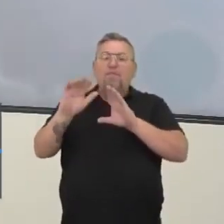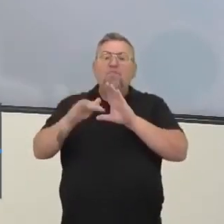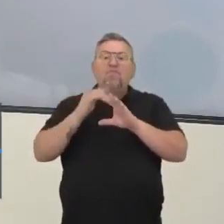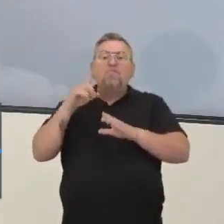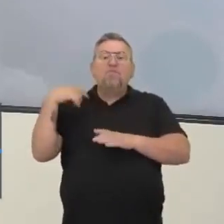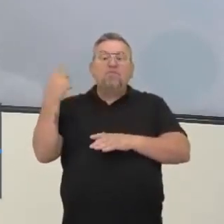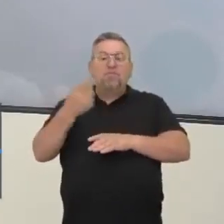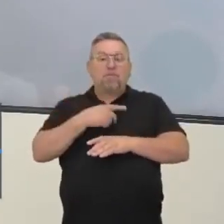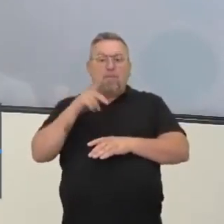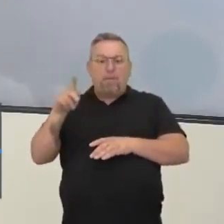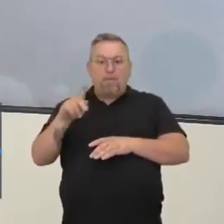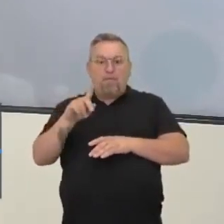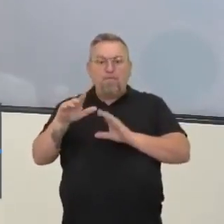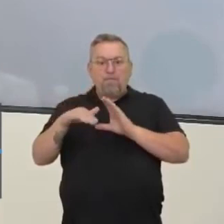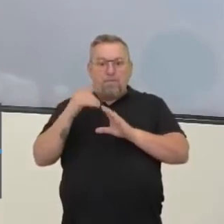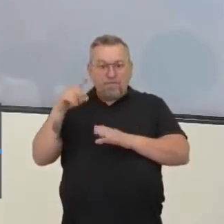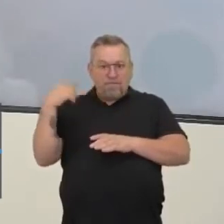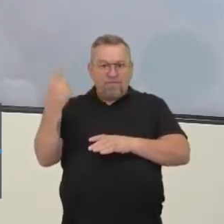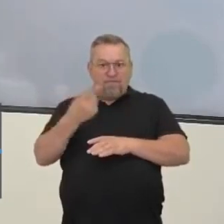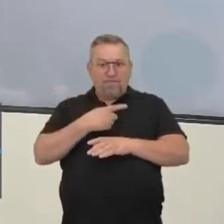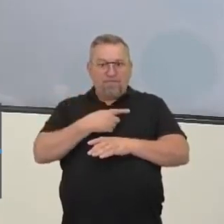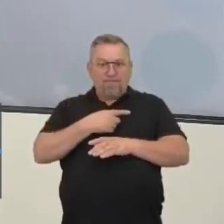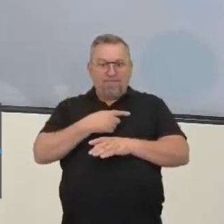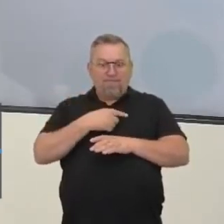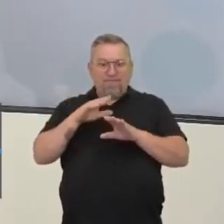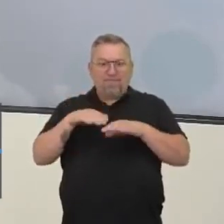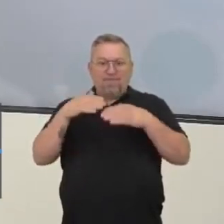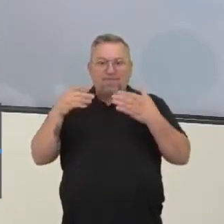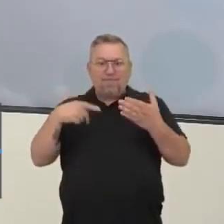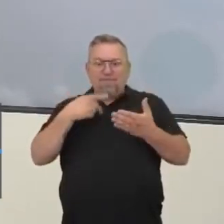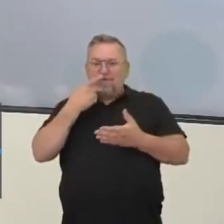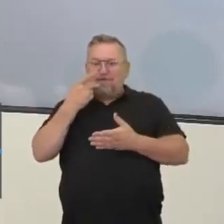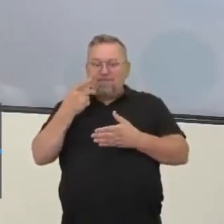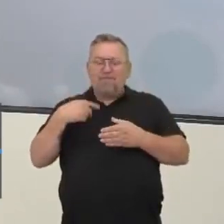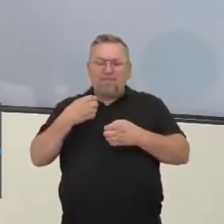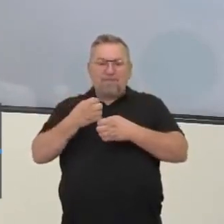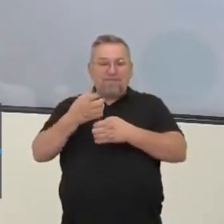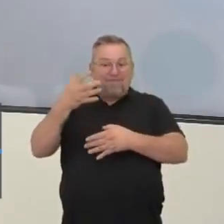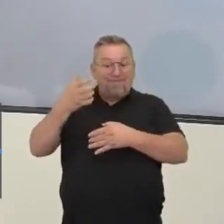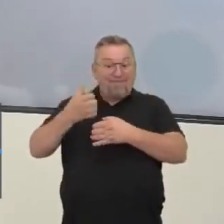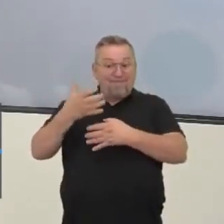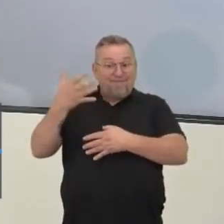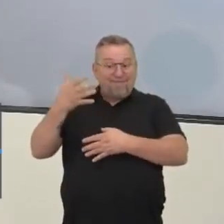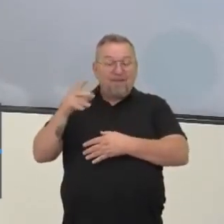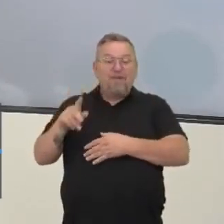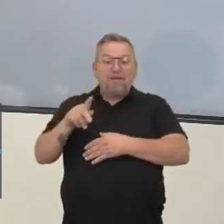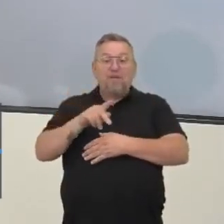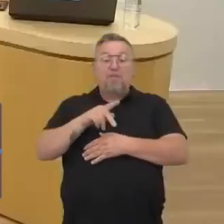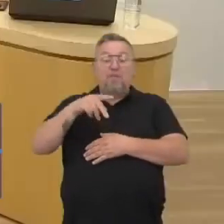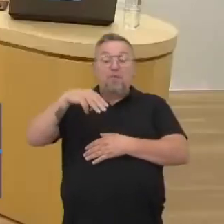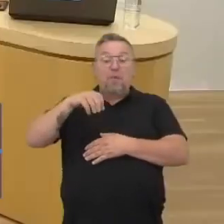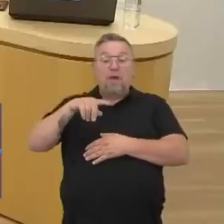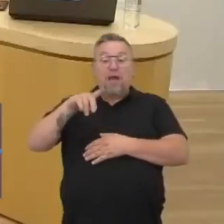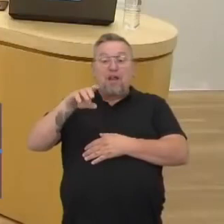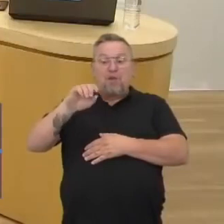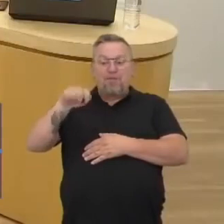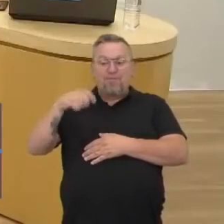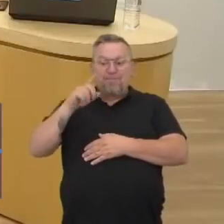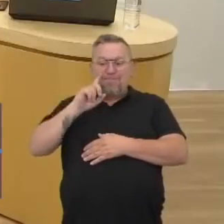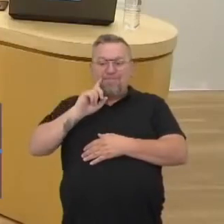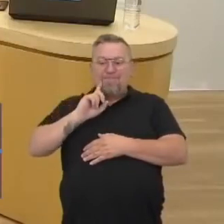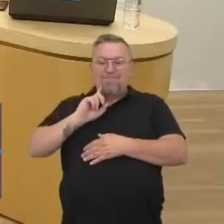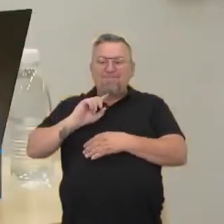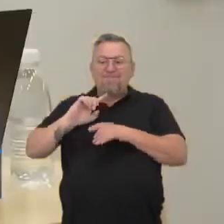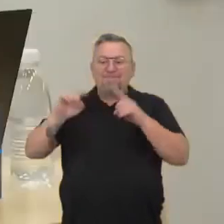pra sua professora mandar pra gente. E quando a gente fala de interação, a gente está falando do nosso querido professor Magno. É isso